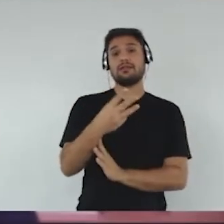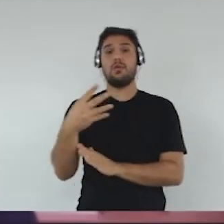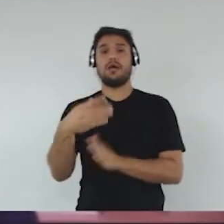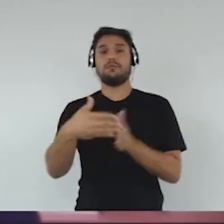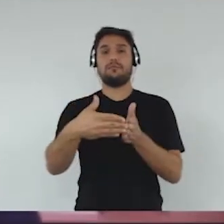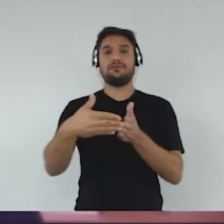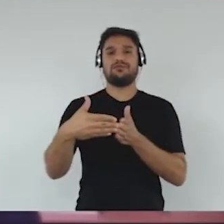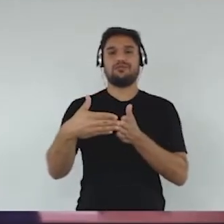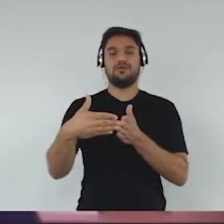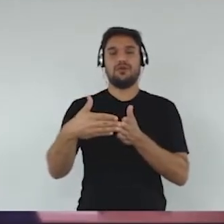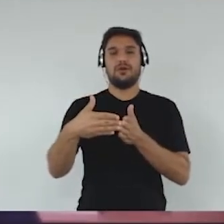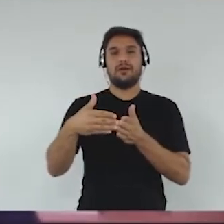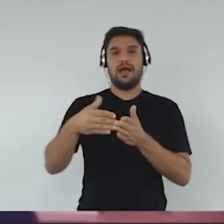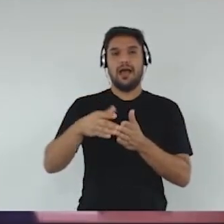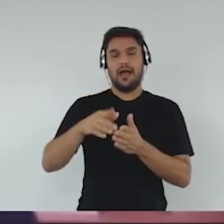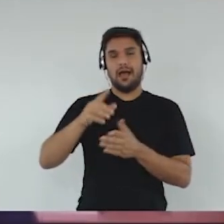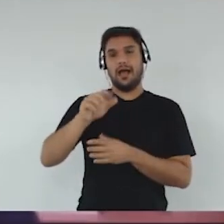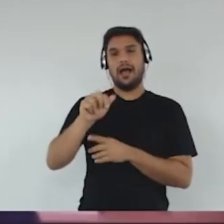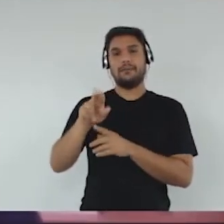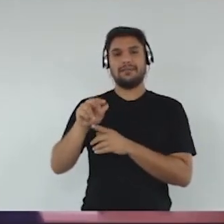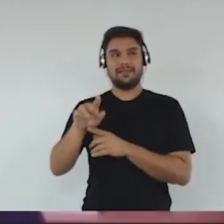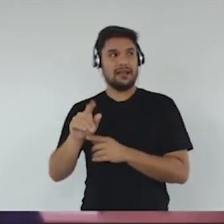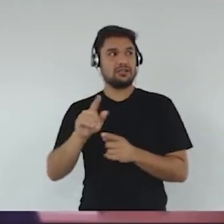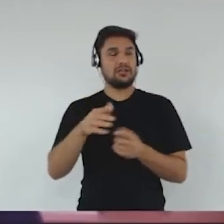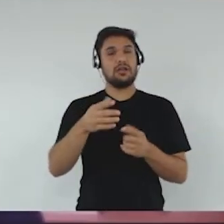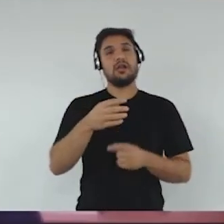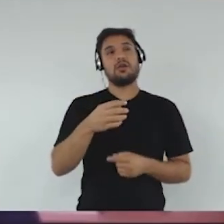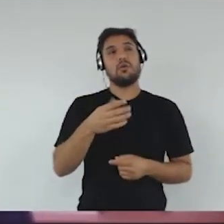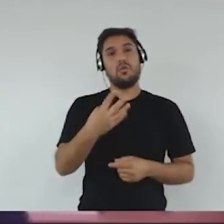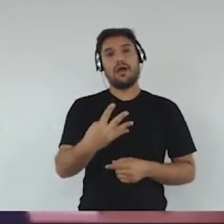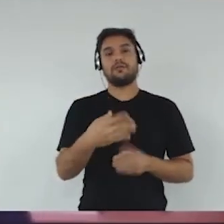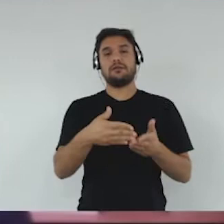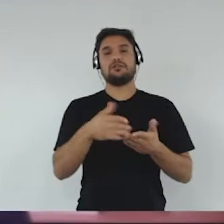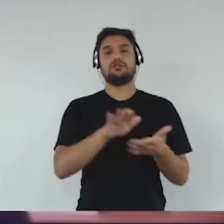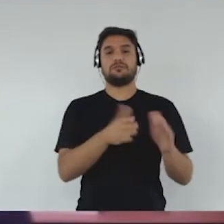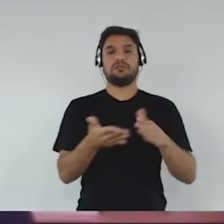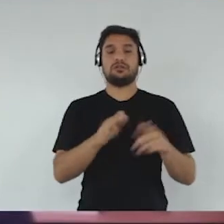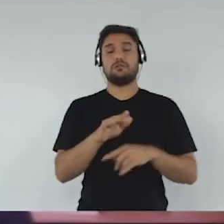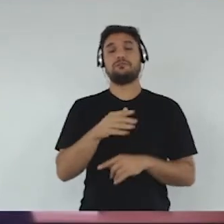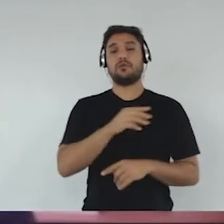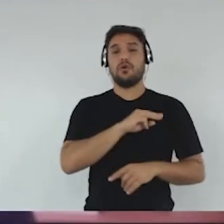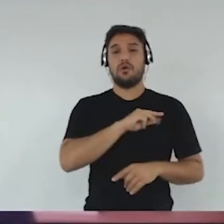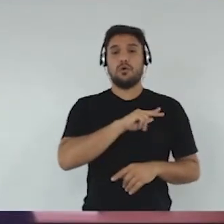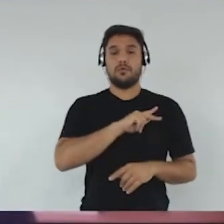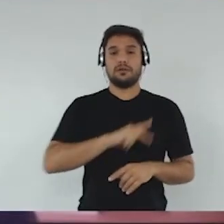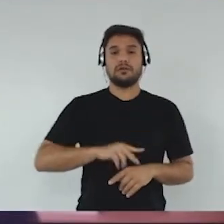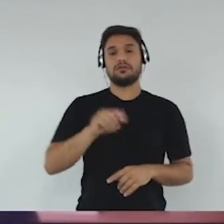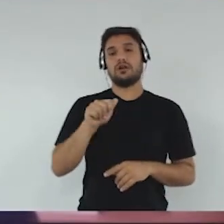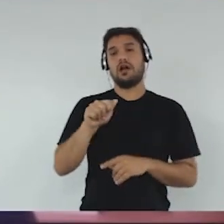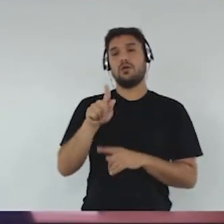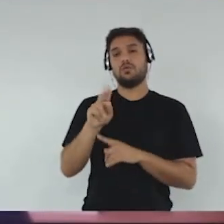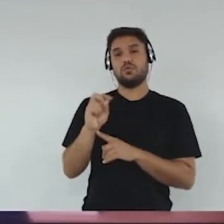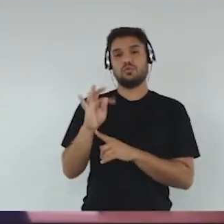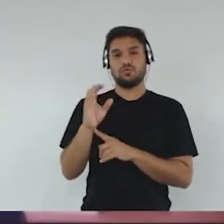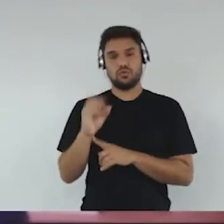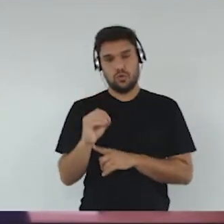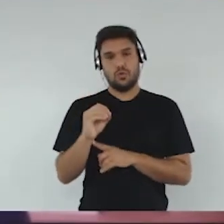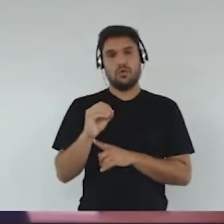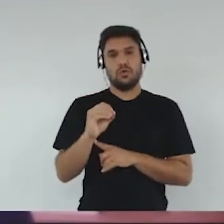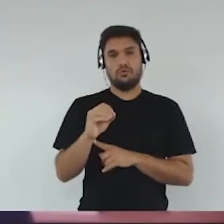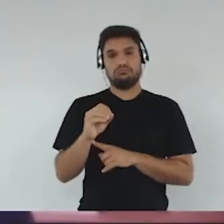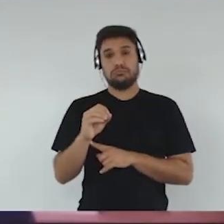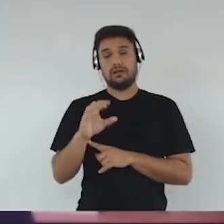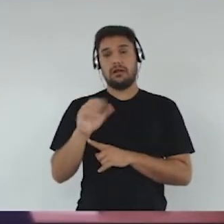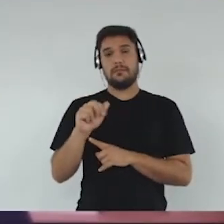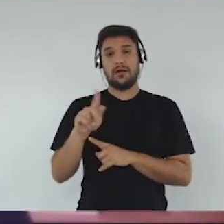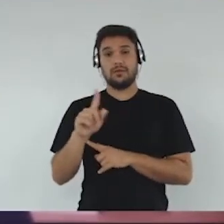requerimento de arbitragem e 4 pedidos de mediação. Na Camarb, presidida pelo meu ilustre amigo Augusto Tolentino, houve